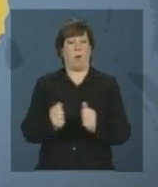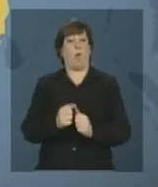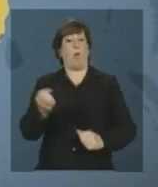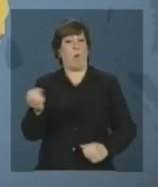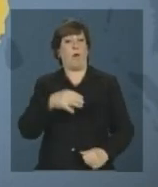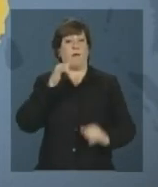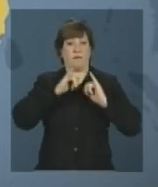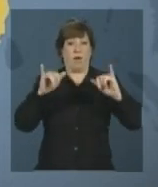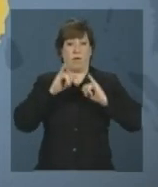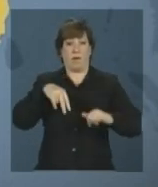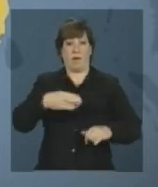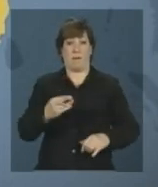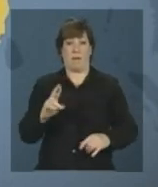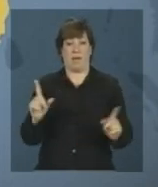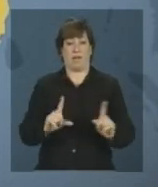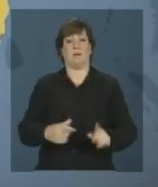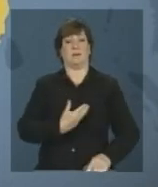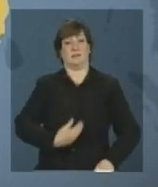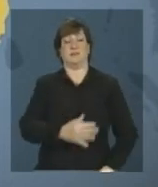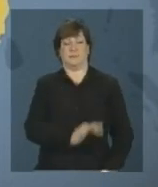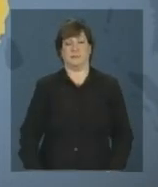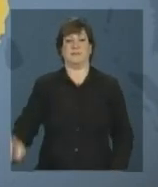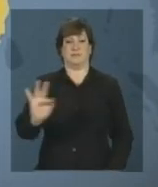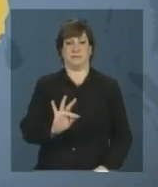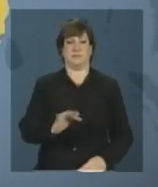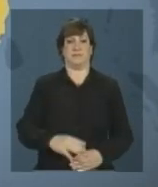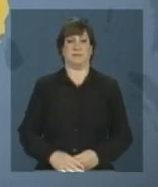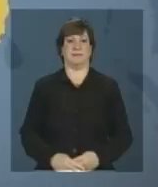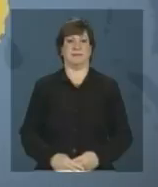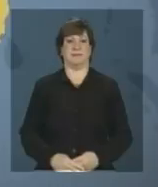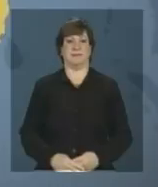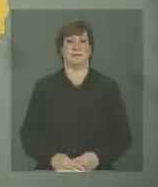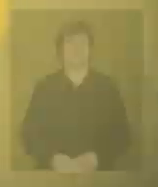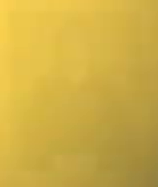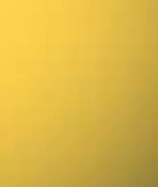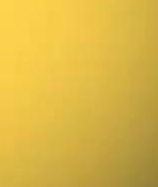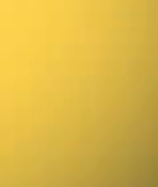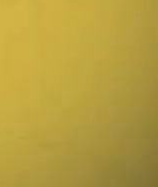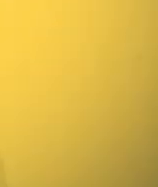novas informações Continue com a gente NBR a TV do Governo